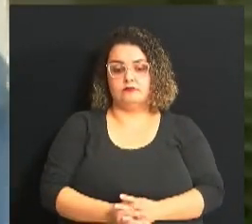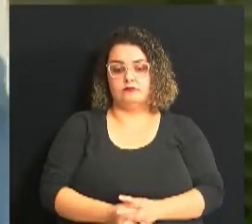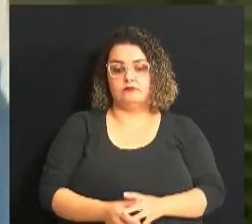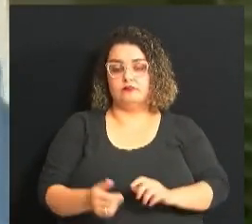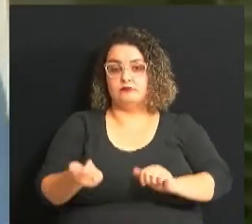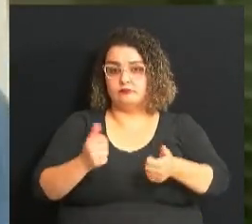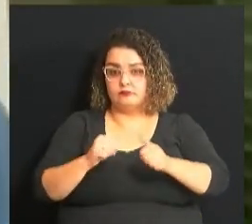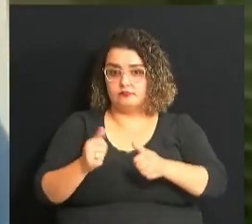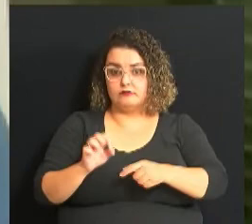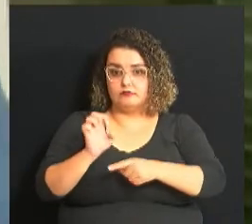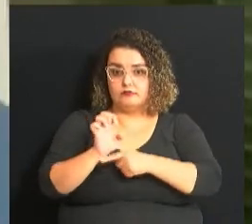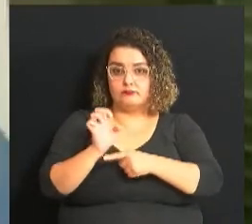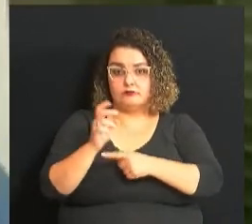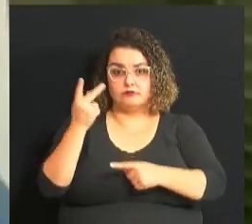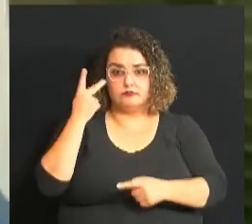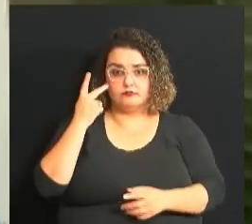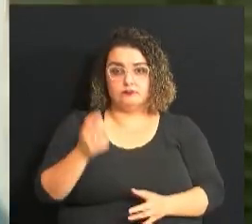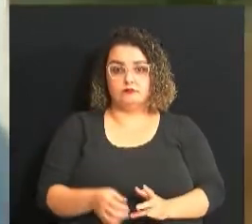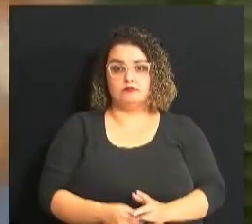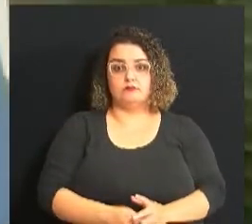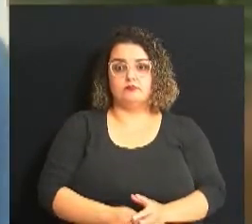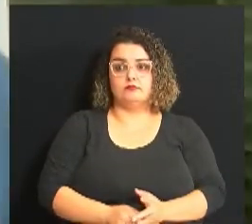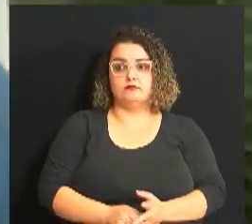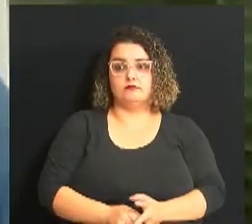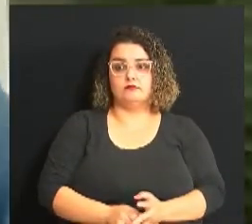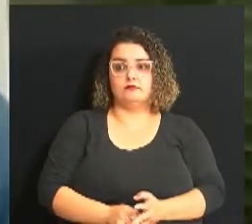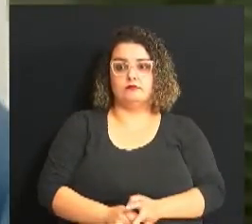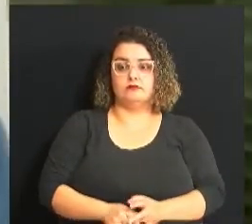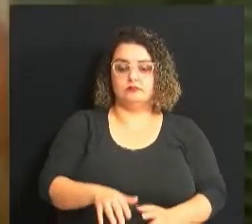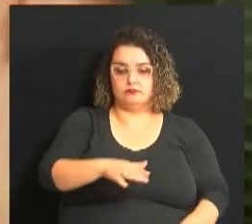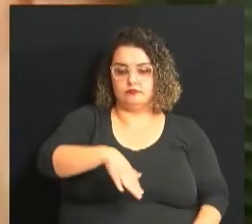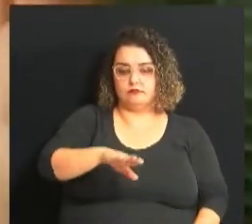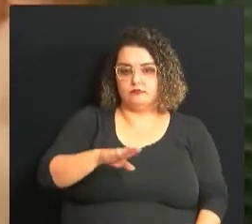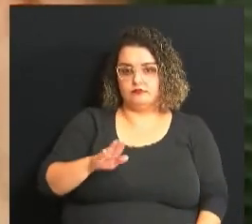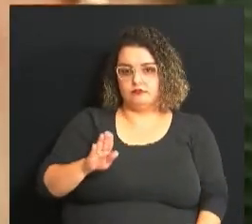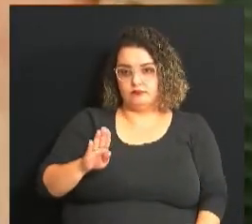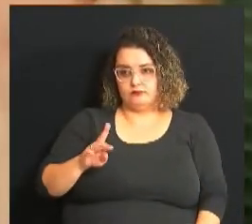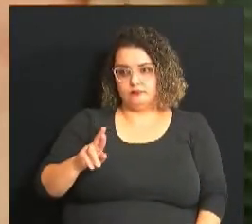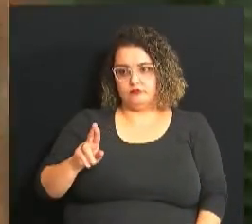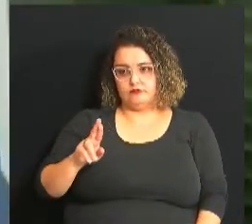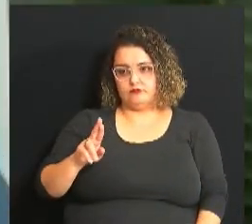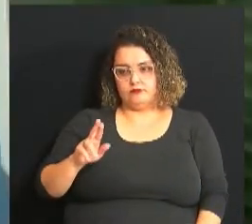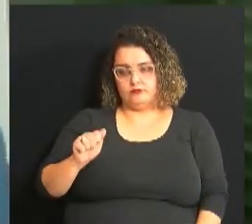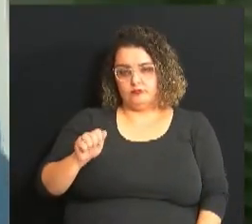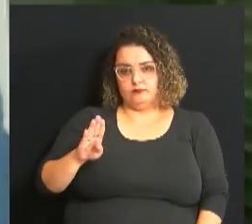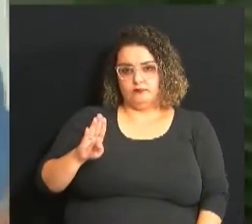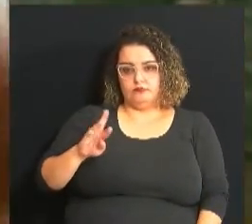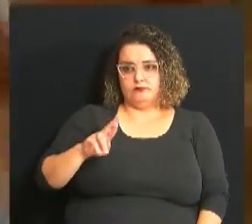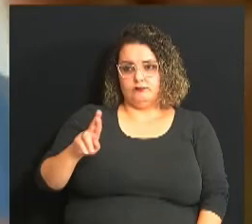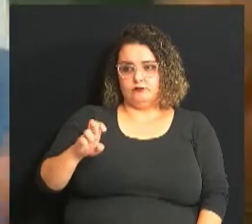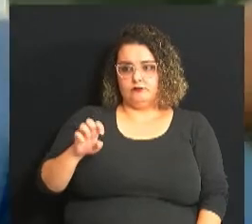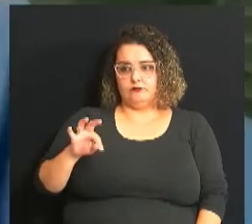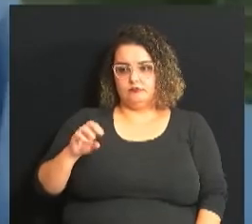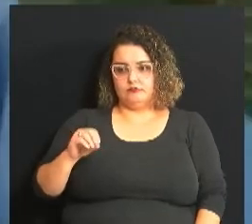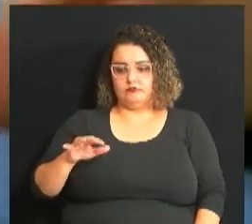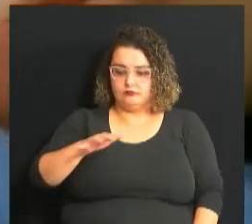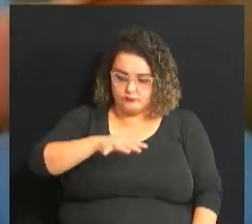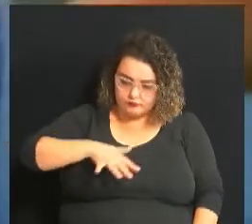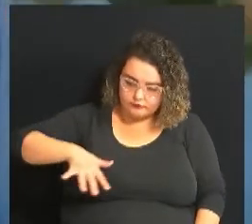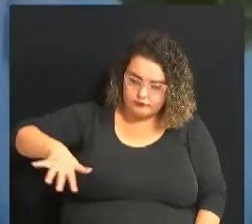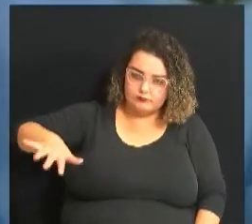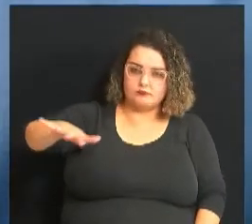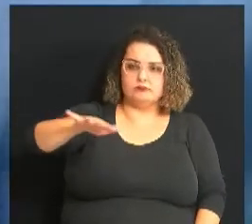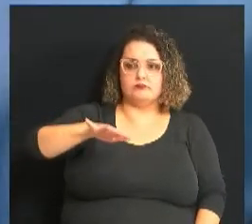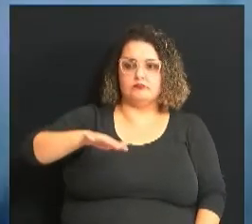São Paulo e viu que, por exemplo, a região de Barretos, tem lá o Hospital de Barretos, que é muito bom, sobre câncer de Barretos, então toda aquela região que